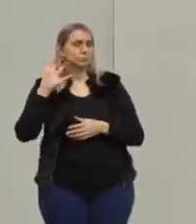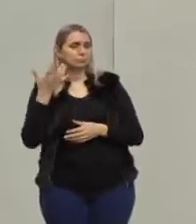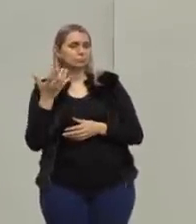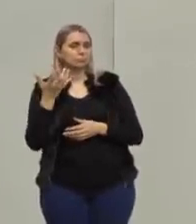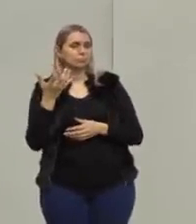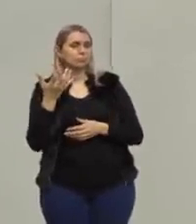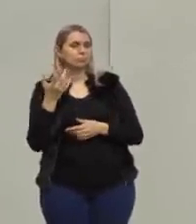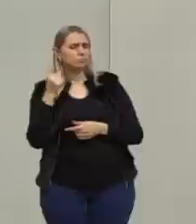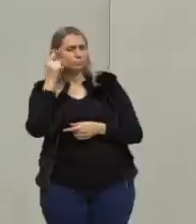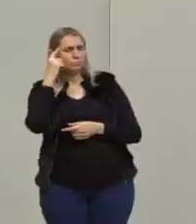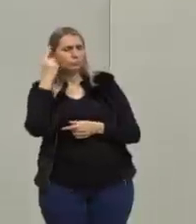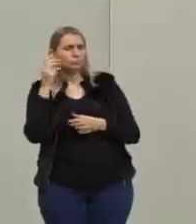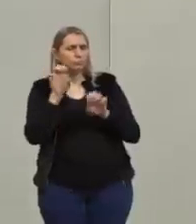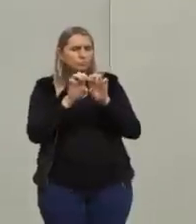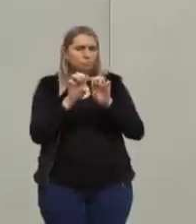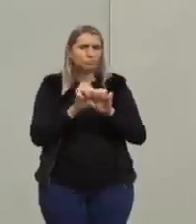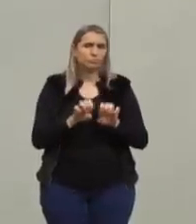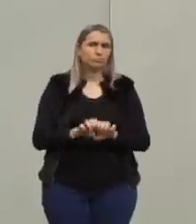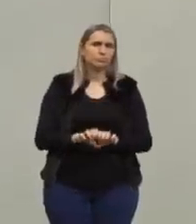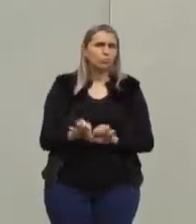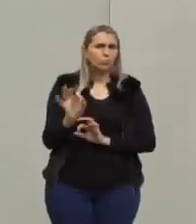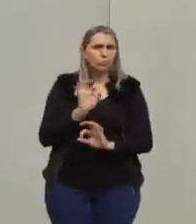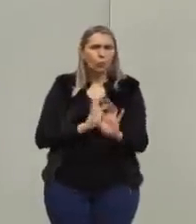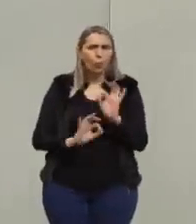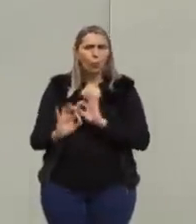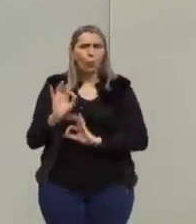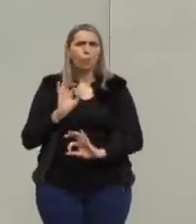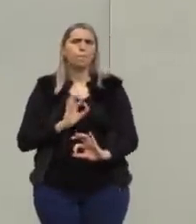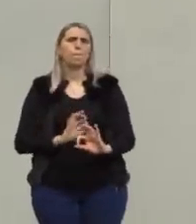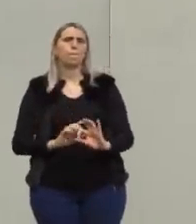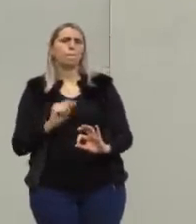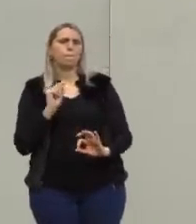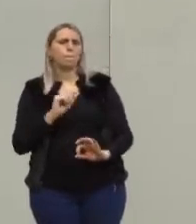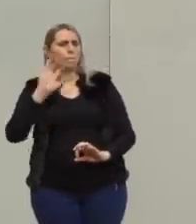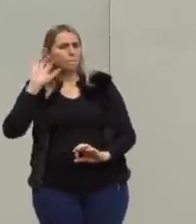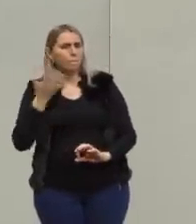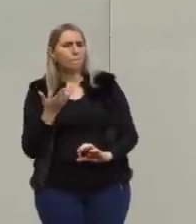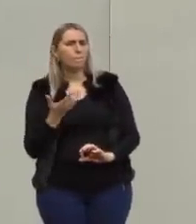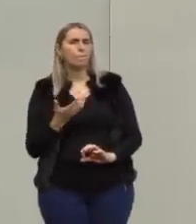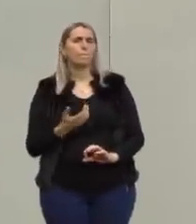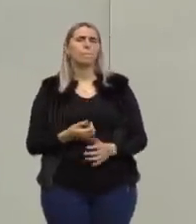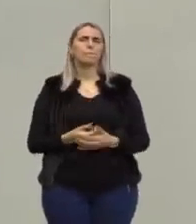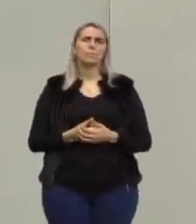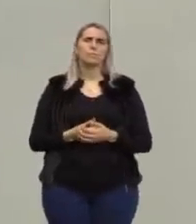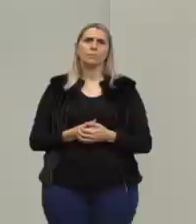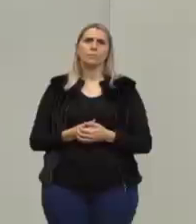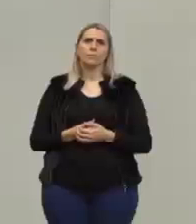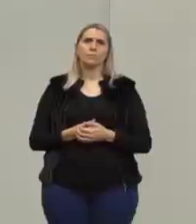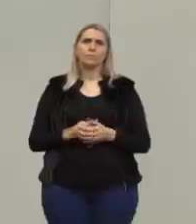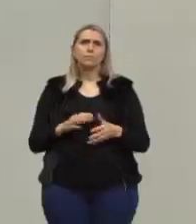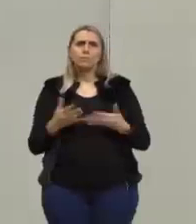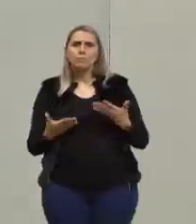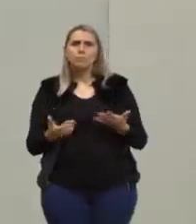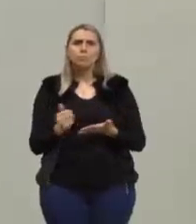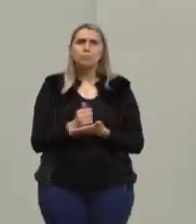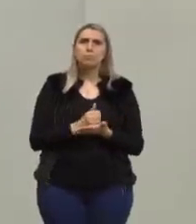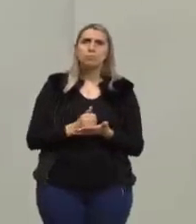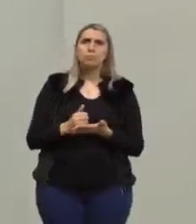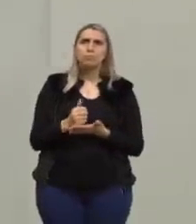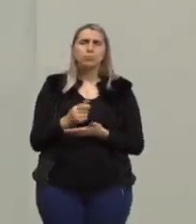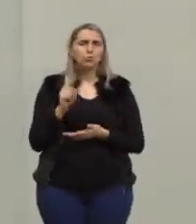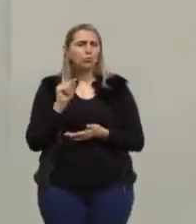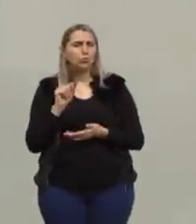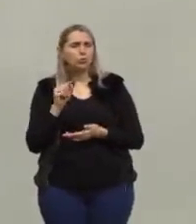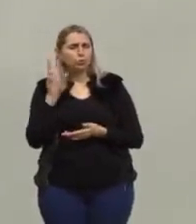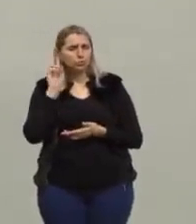resolver. Nós já estruturamos como é que essa resolução se dará, certo? Com base em quê? Com base naquilo